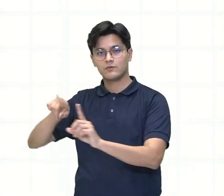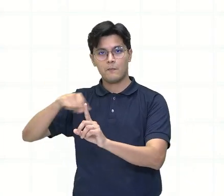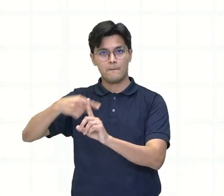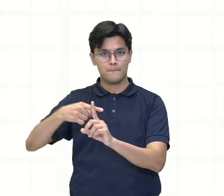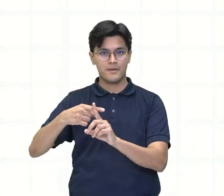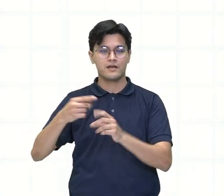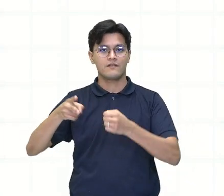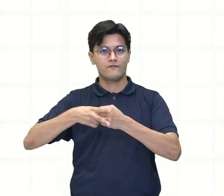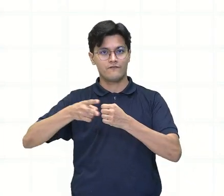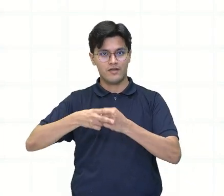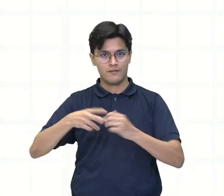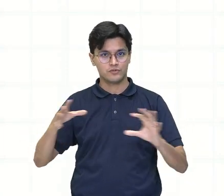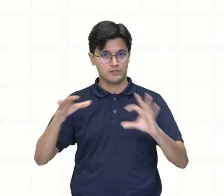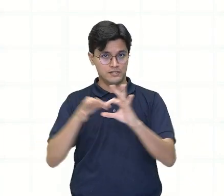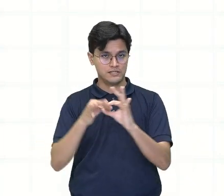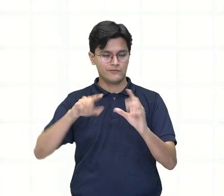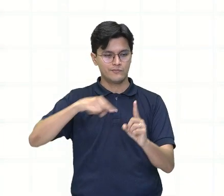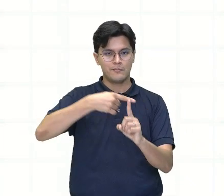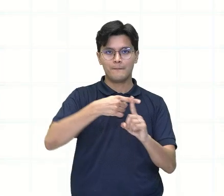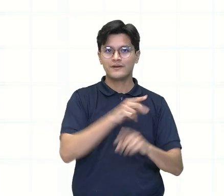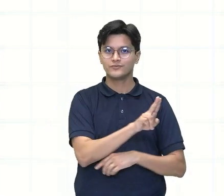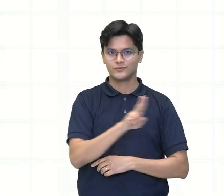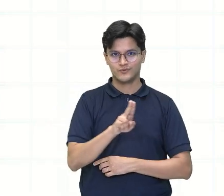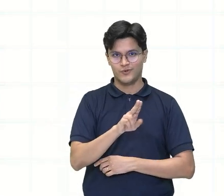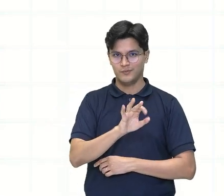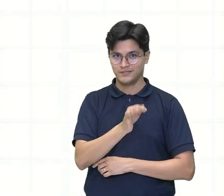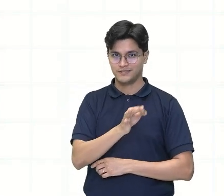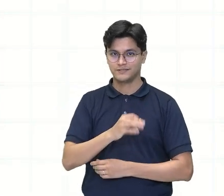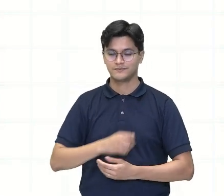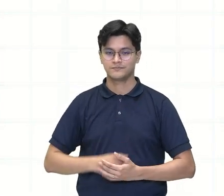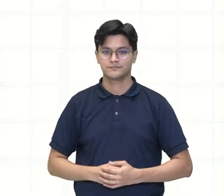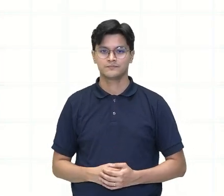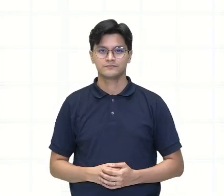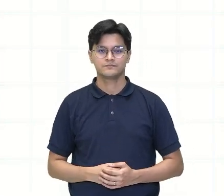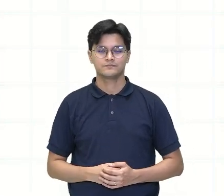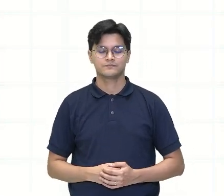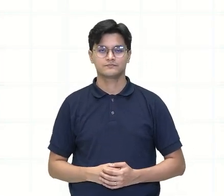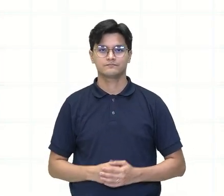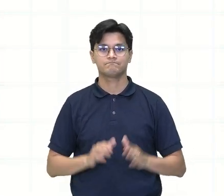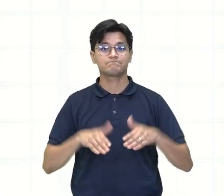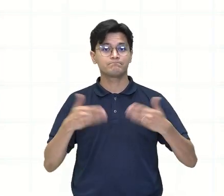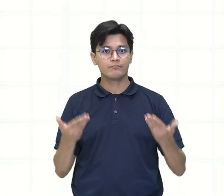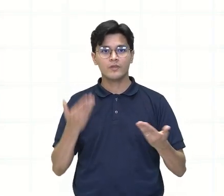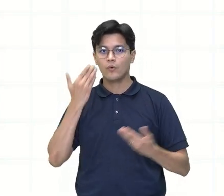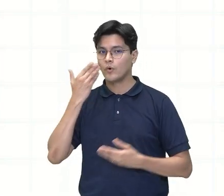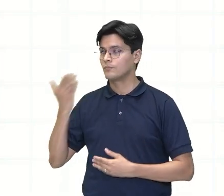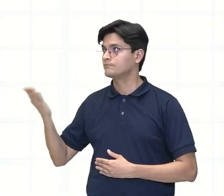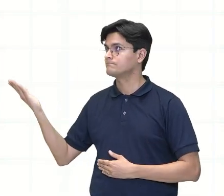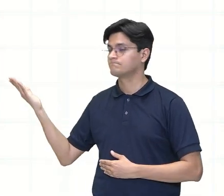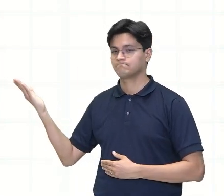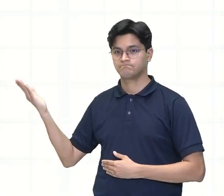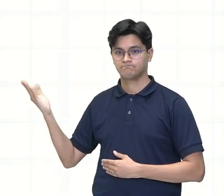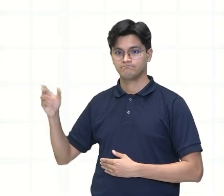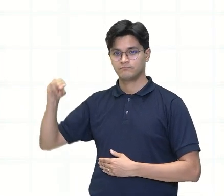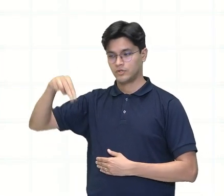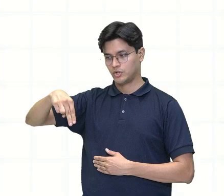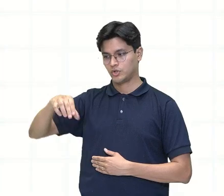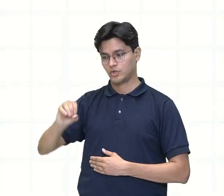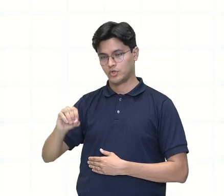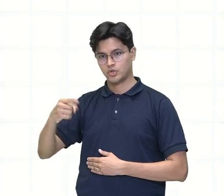um nome, né? Mais um nome, tá? Então, aqui, ó, nós,